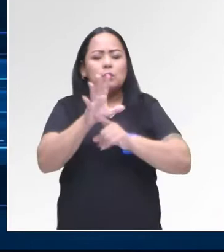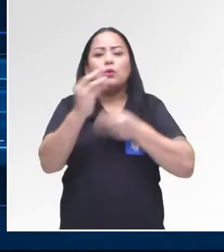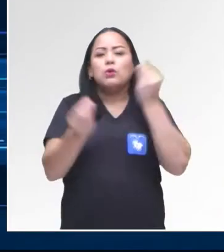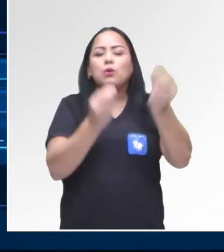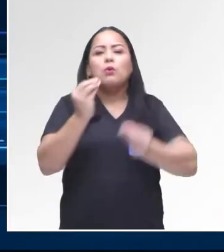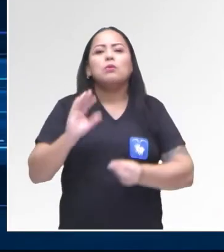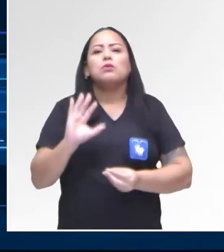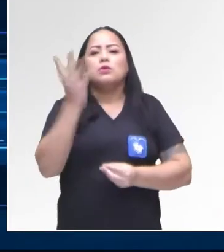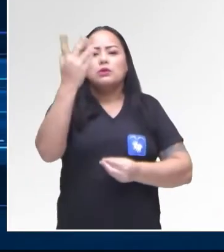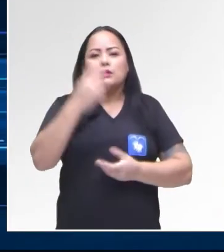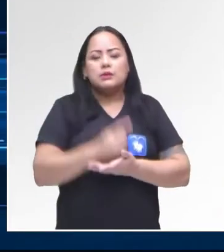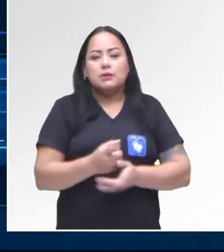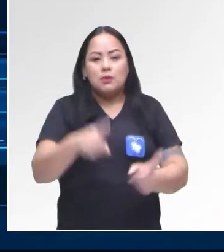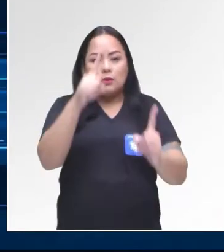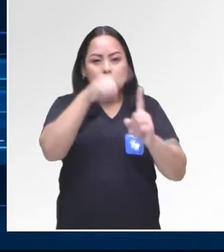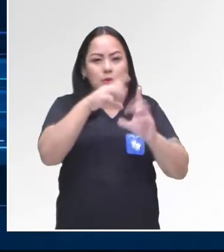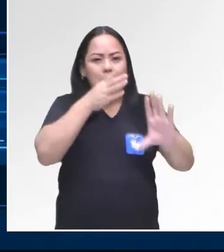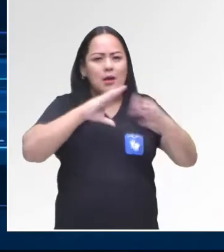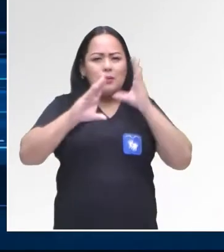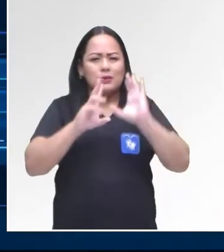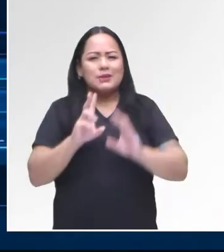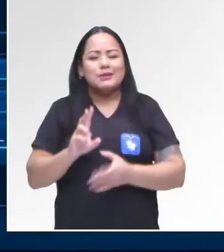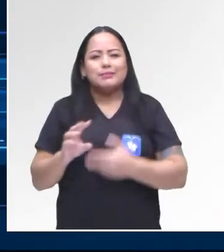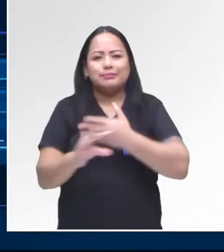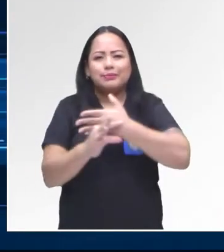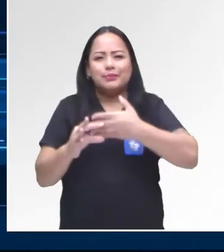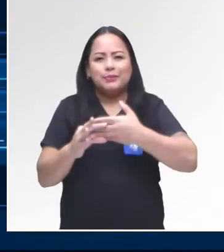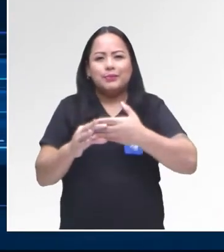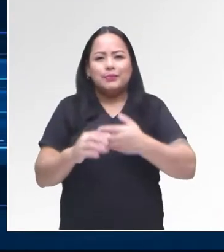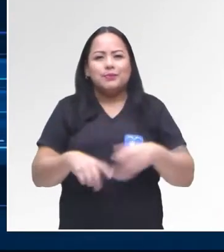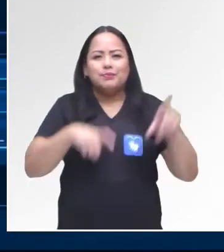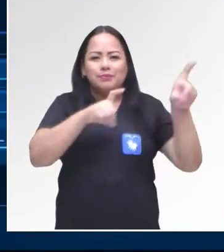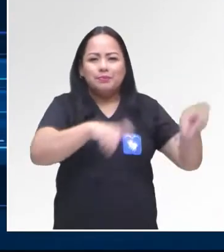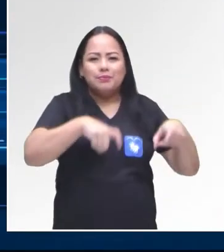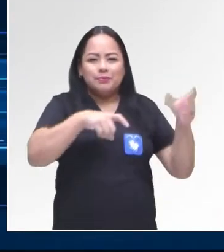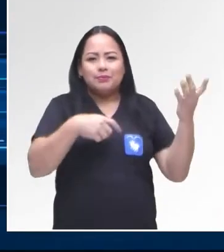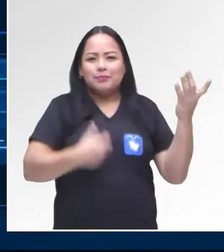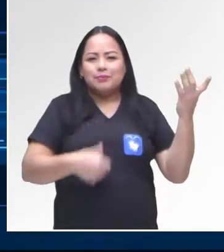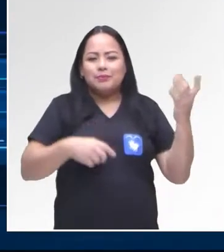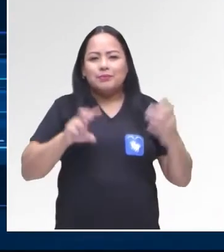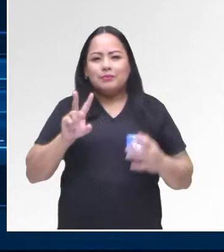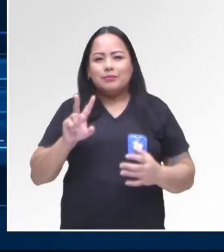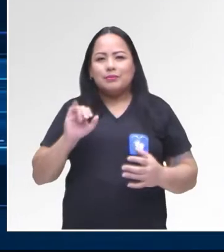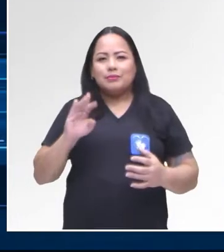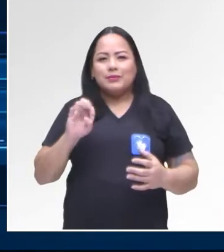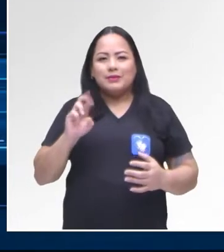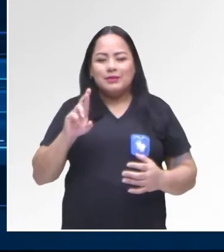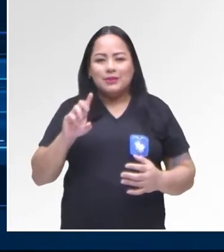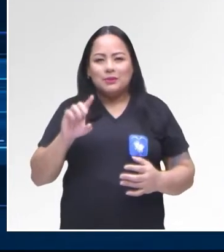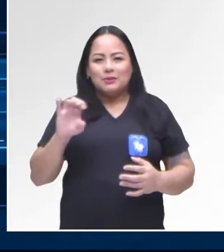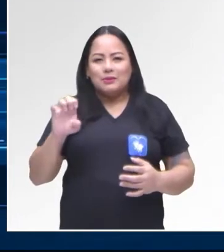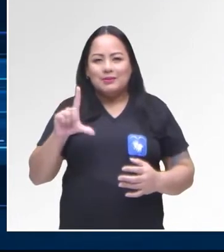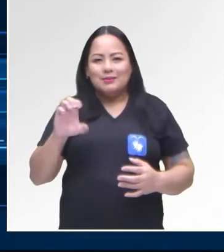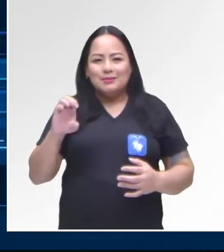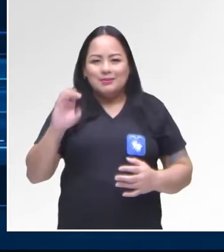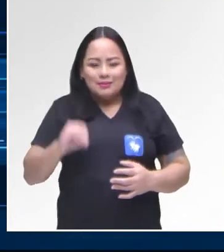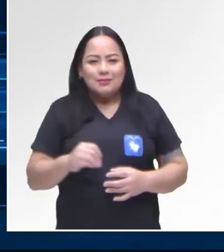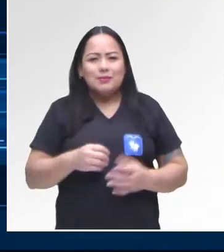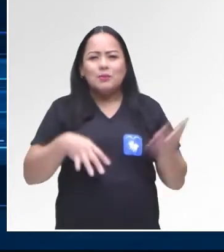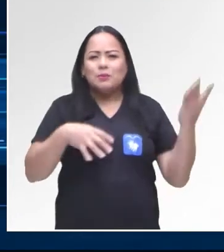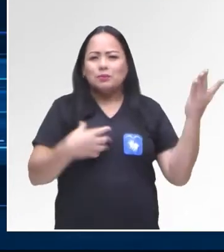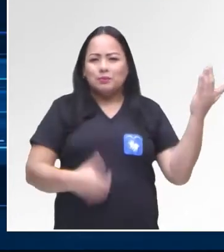momentos. Uma delas, Vitor e Léo, retrata bem esse pensamento Árcade. O sertanejo,